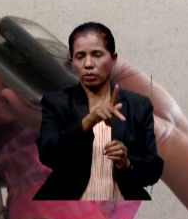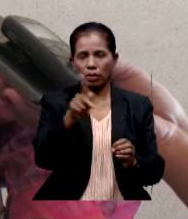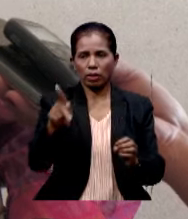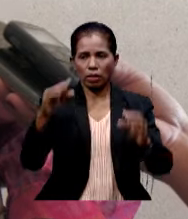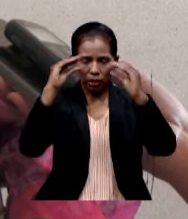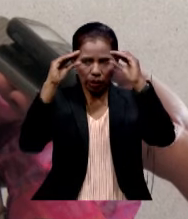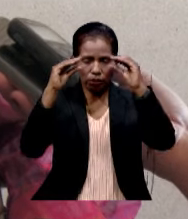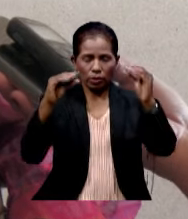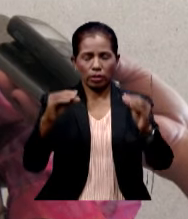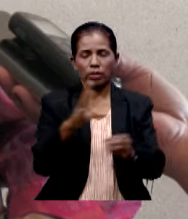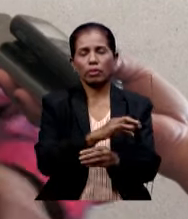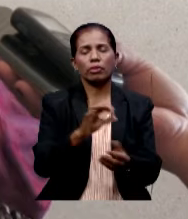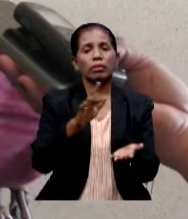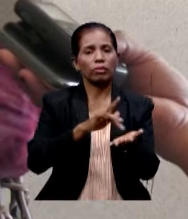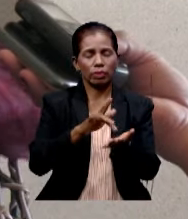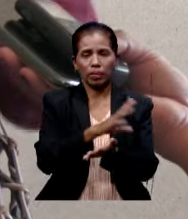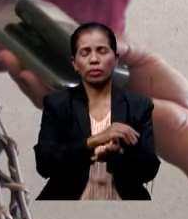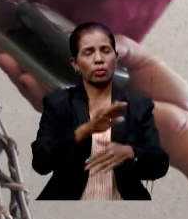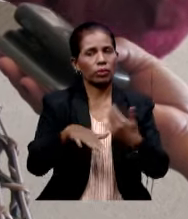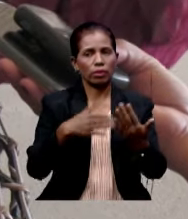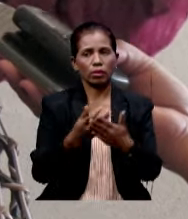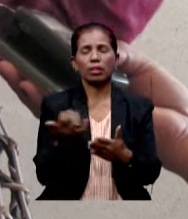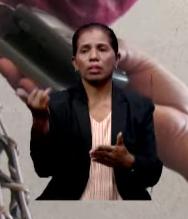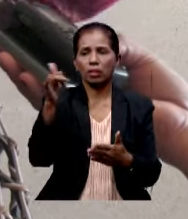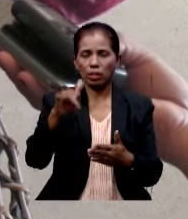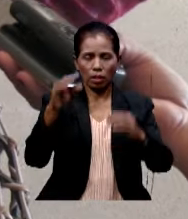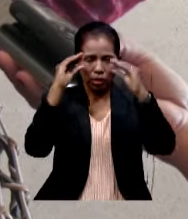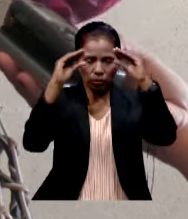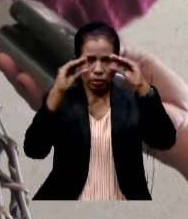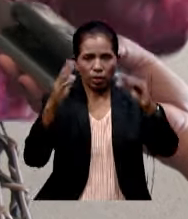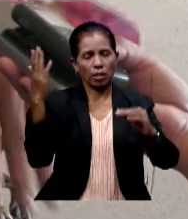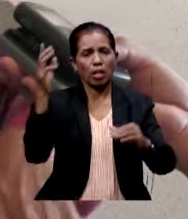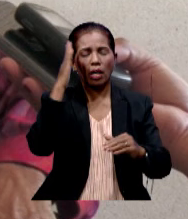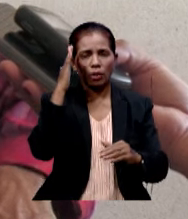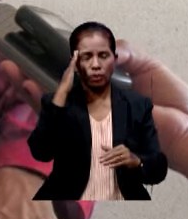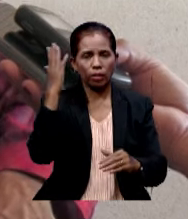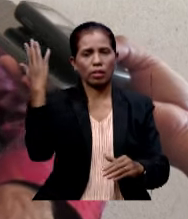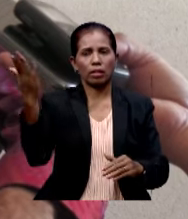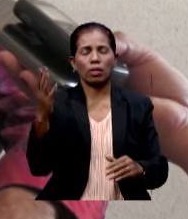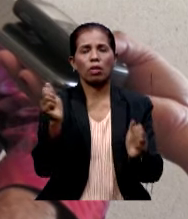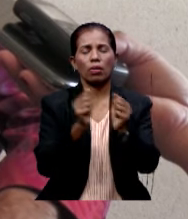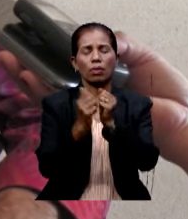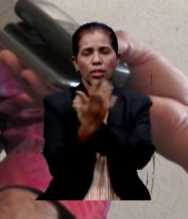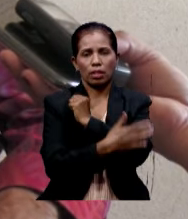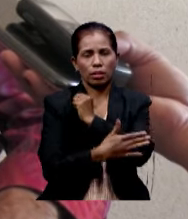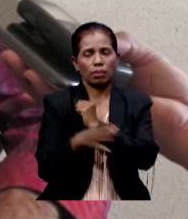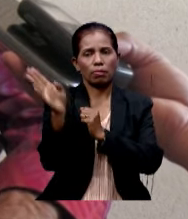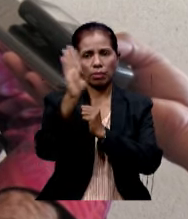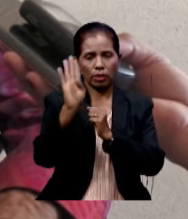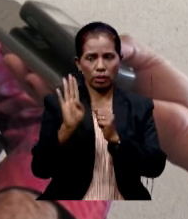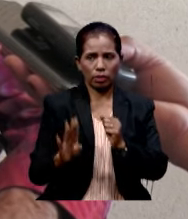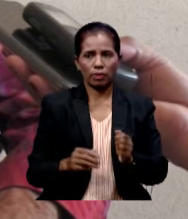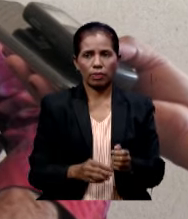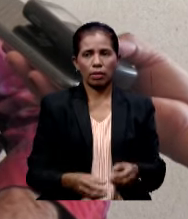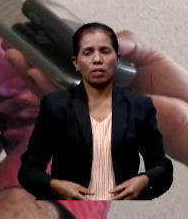Hanori Enfermagem, outro, você não é outro, Mexirmos, Hanori Hela, Hanori Hela, o Brasil, deve informar